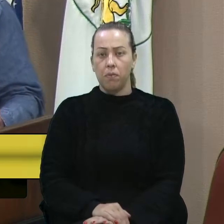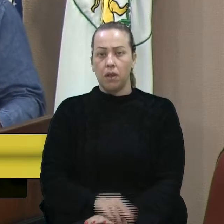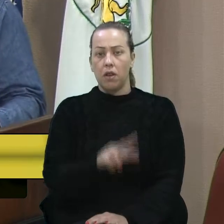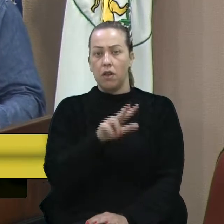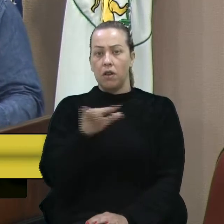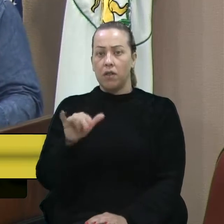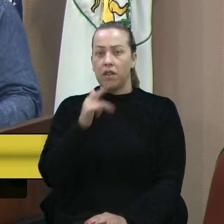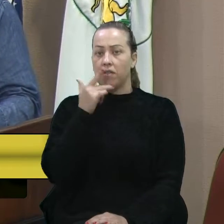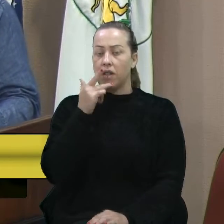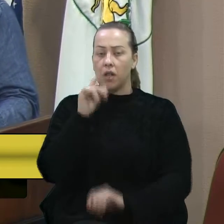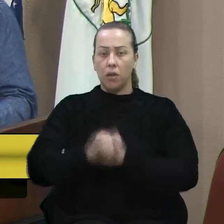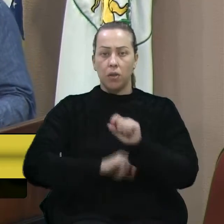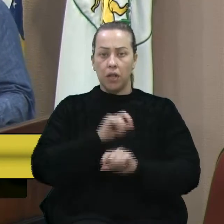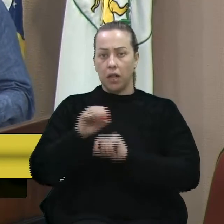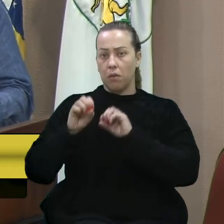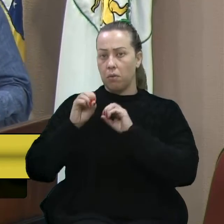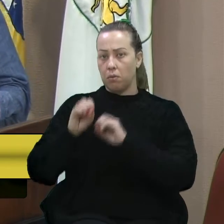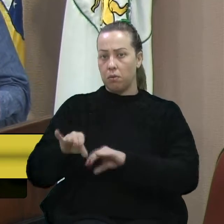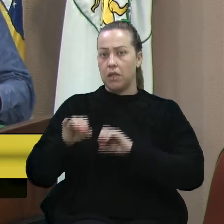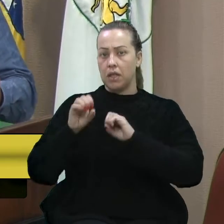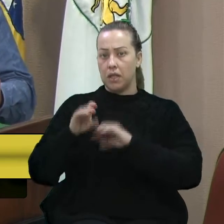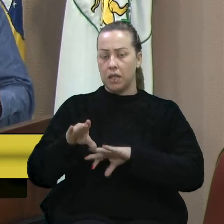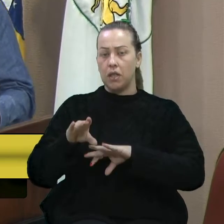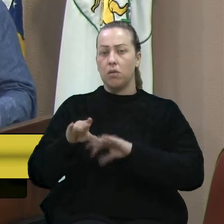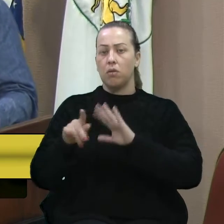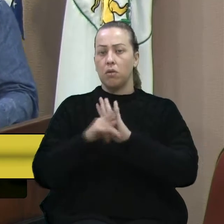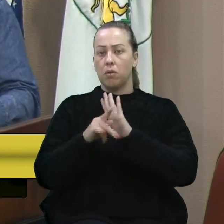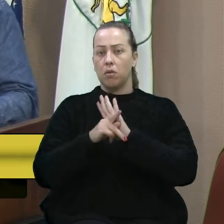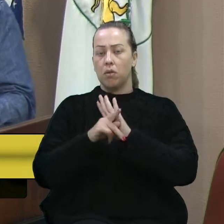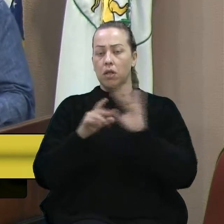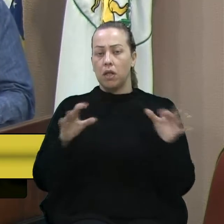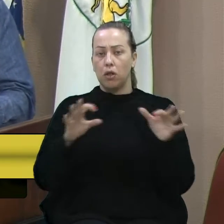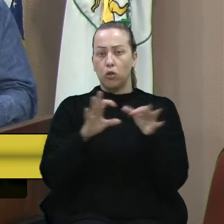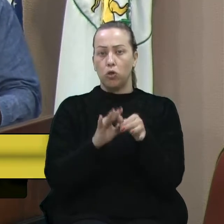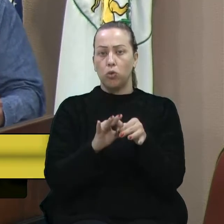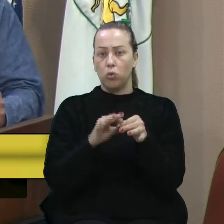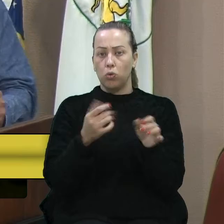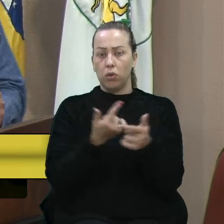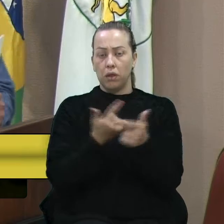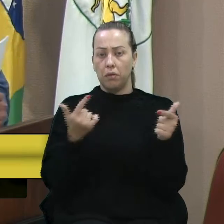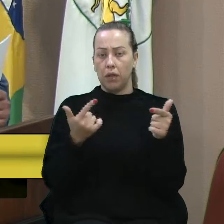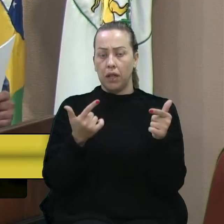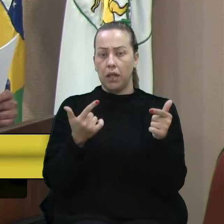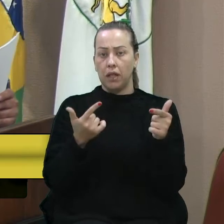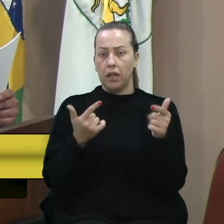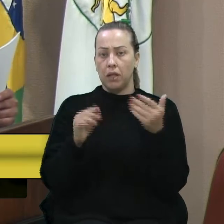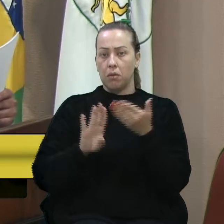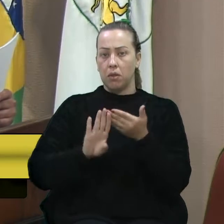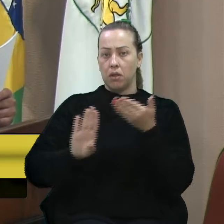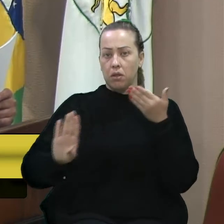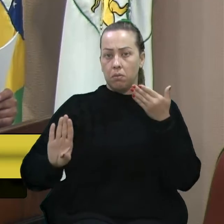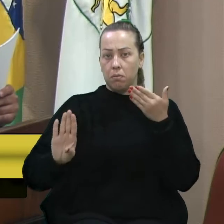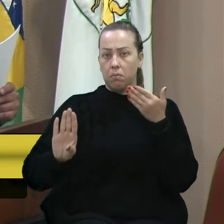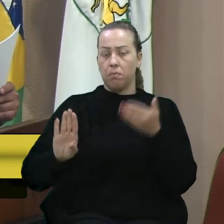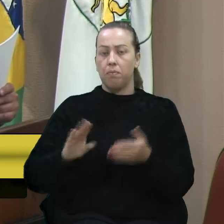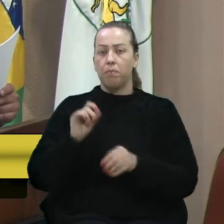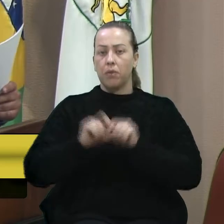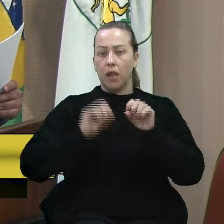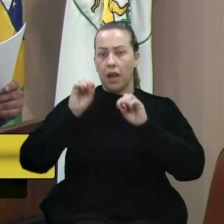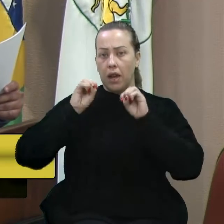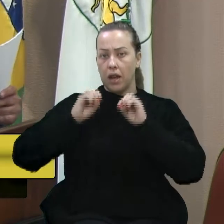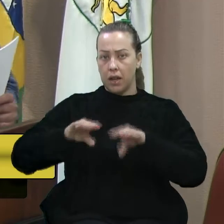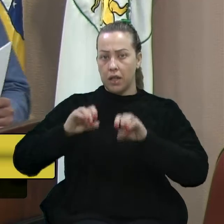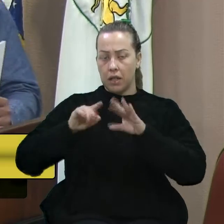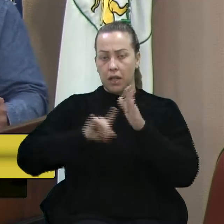dizer que o ensino e a educação eles estão juntos, que não tem uma distância entre ensinar